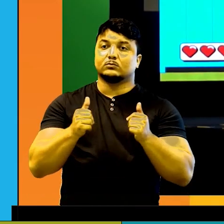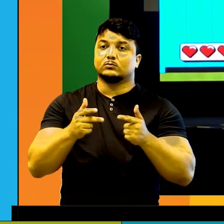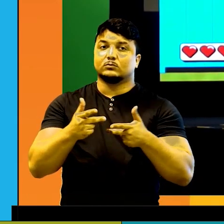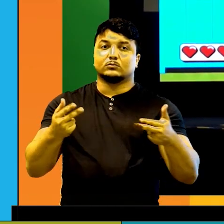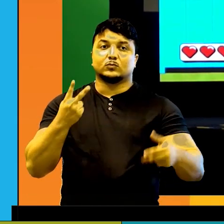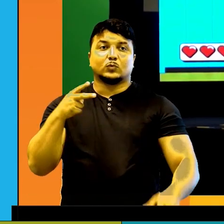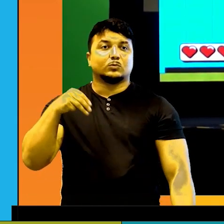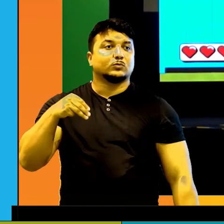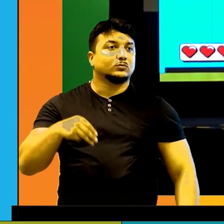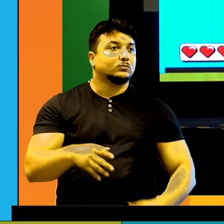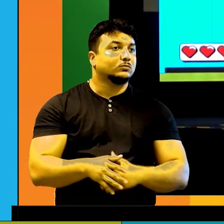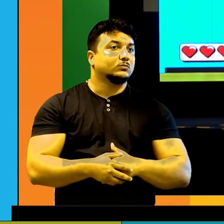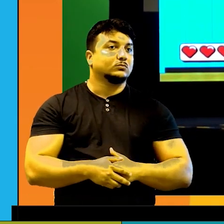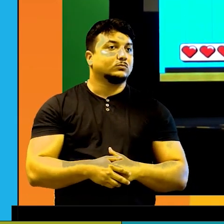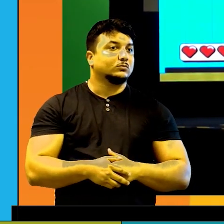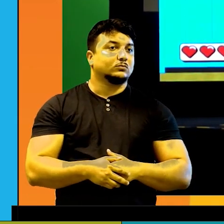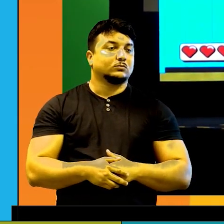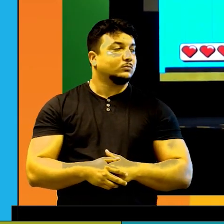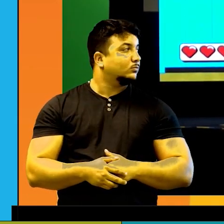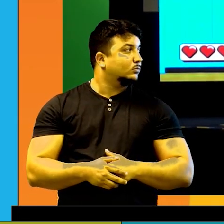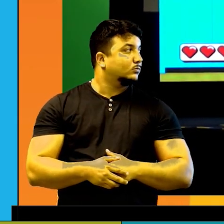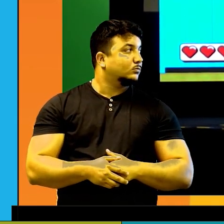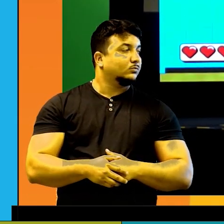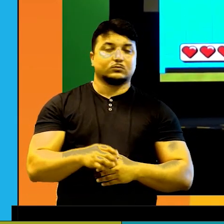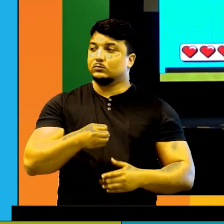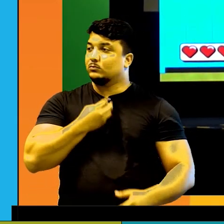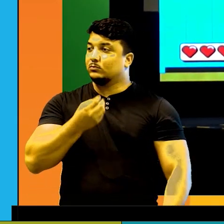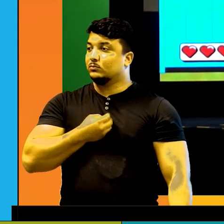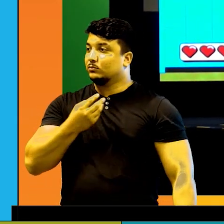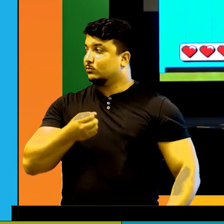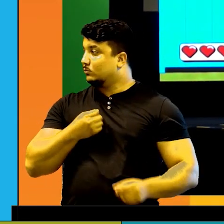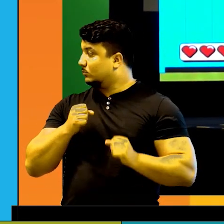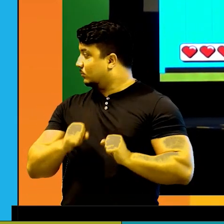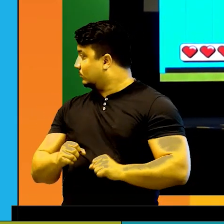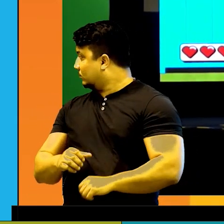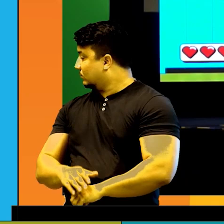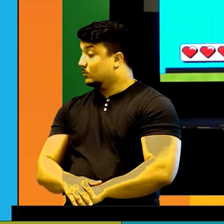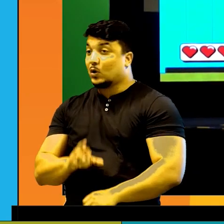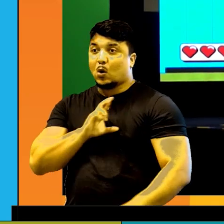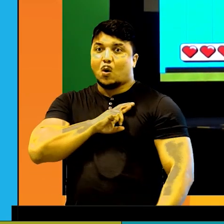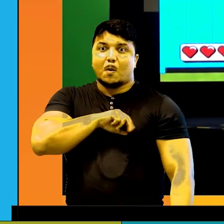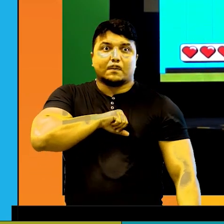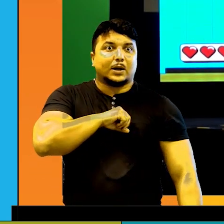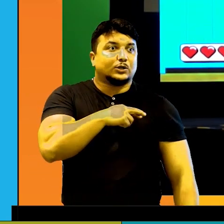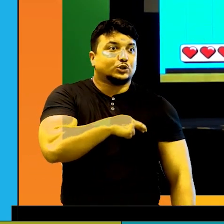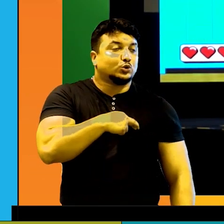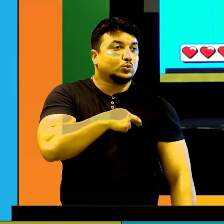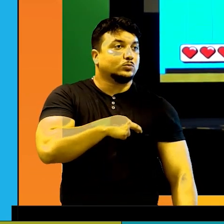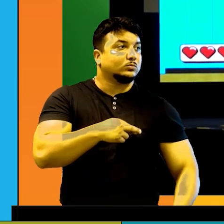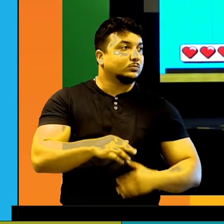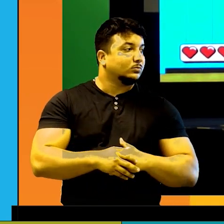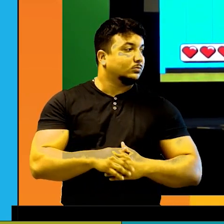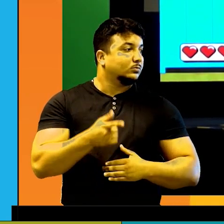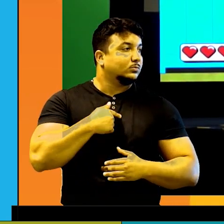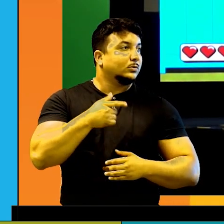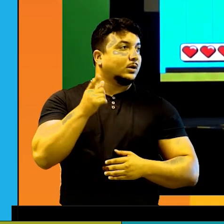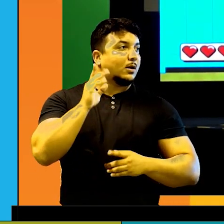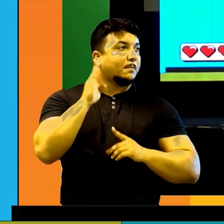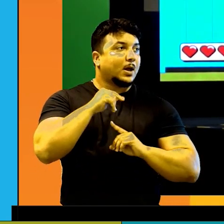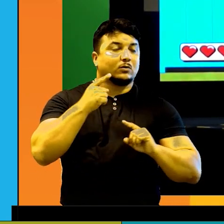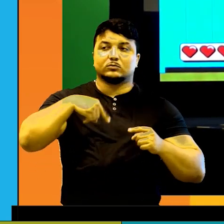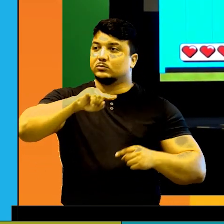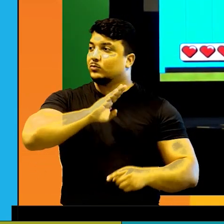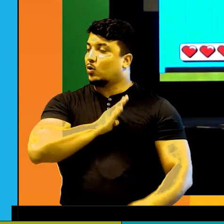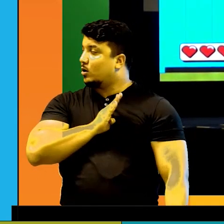2 minutinhos? Posso declamar um poema bem romântico, para mexer, para maltratar